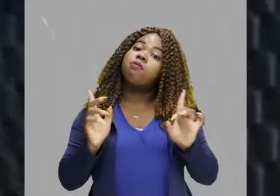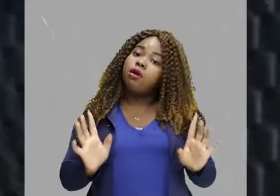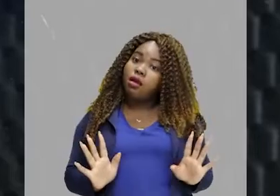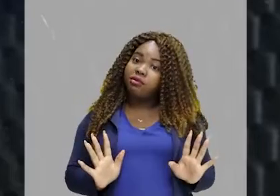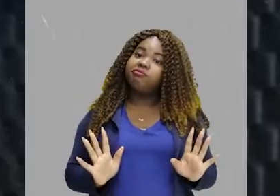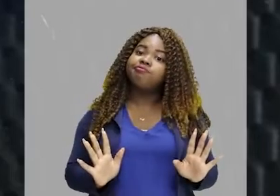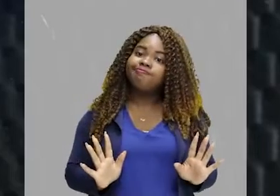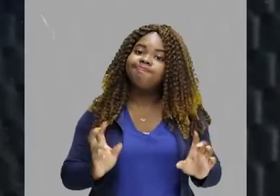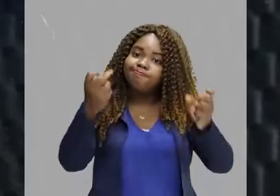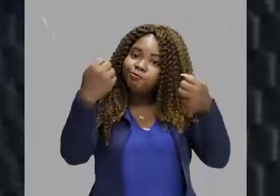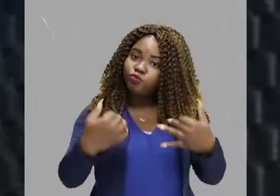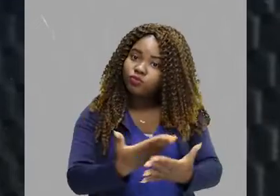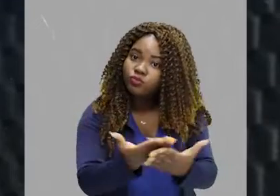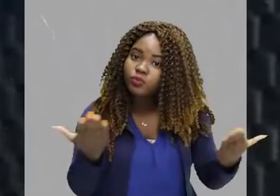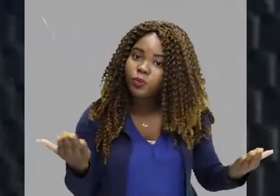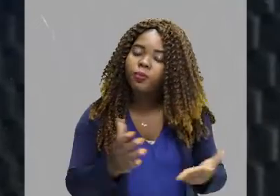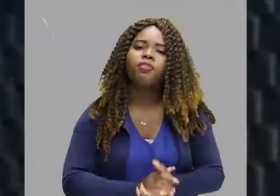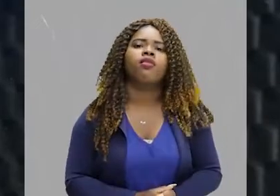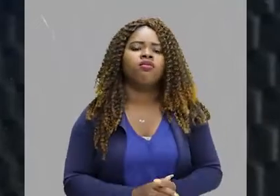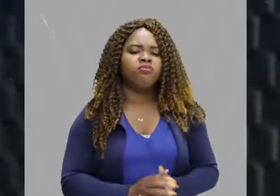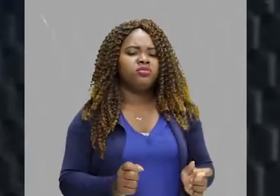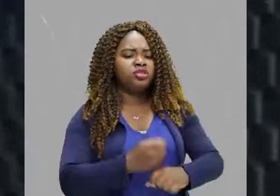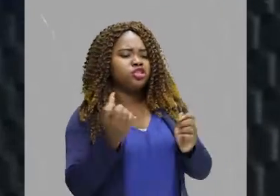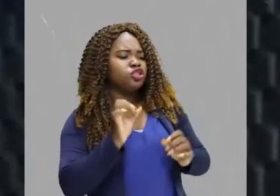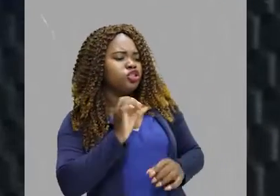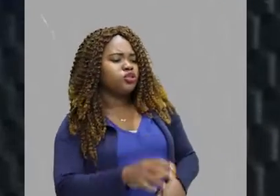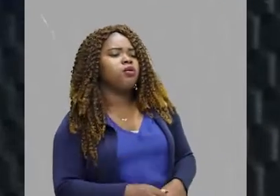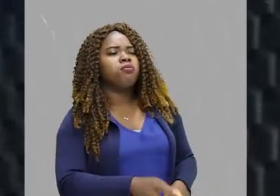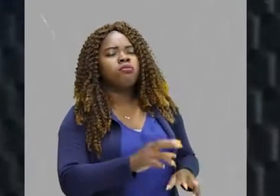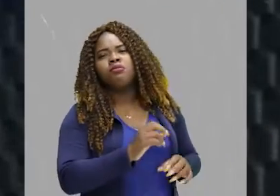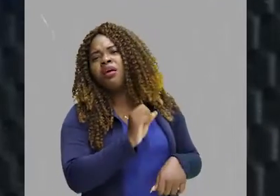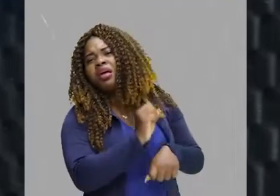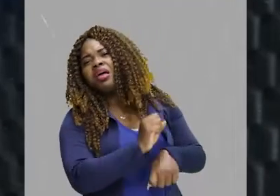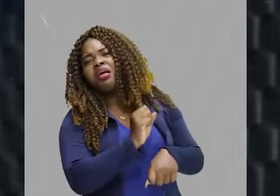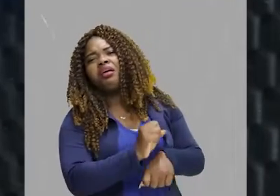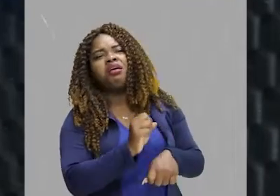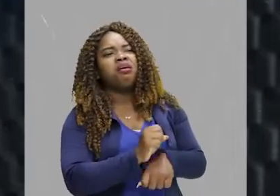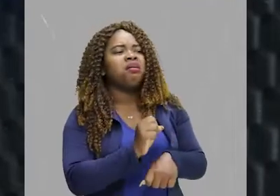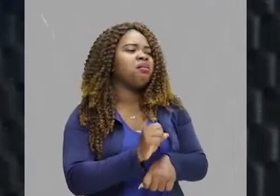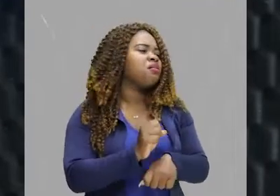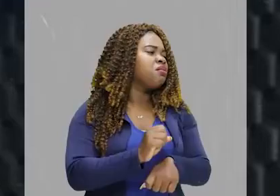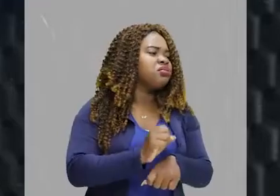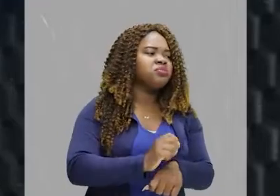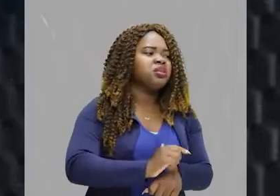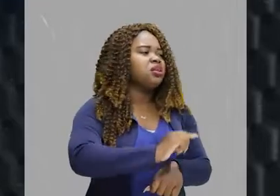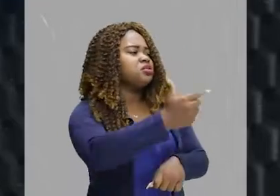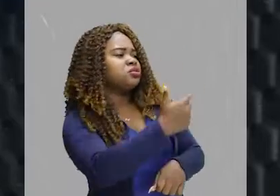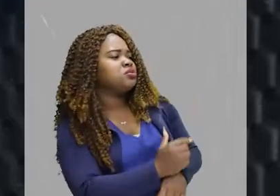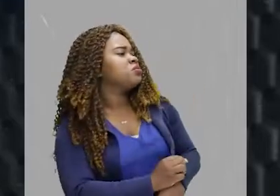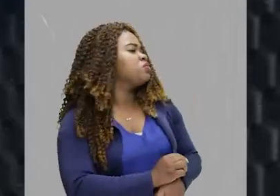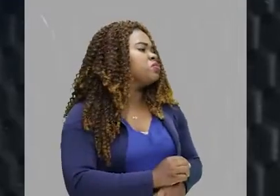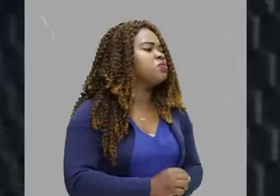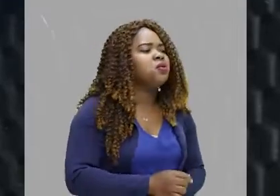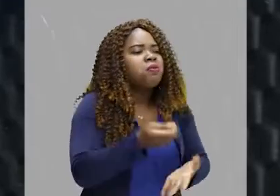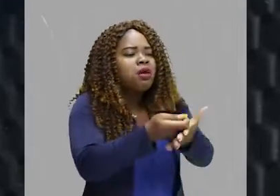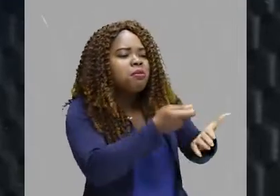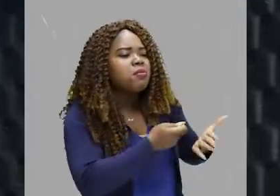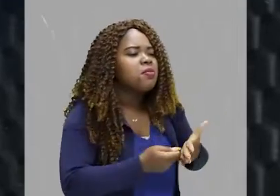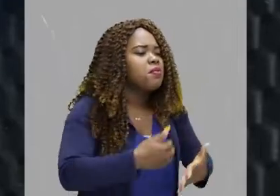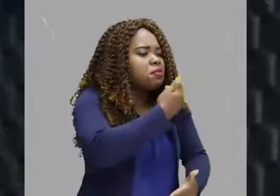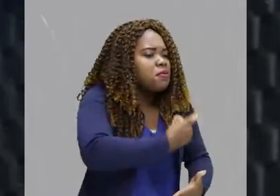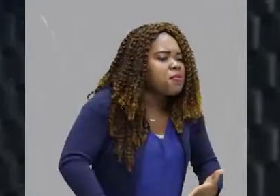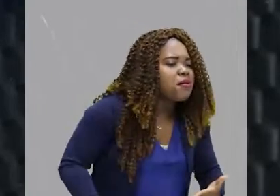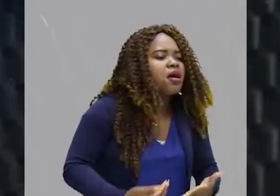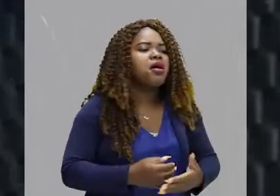que, como eu te falei, não dá só para a gente esperar dos outros, ou apenas cobrar o poder público, o governo